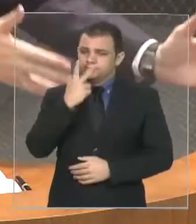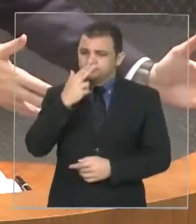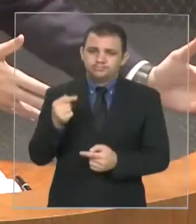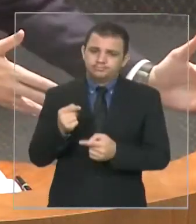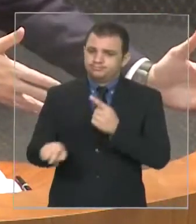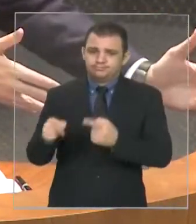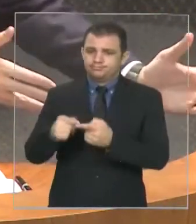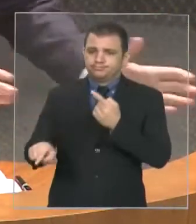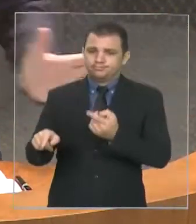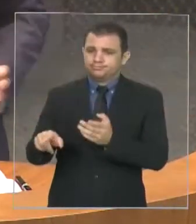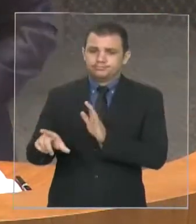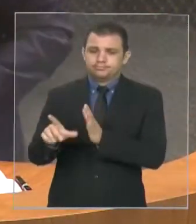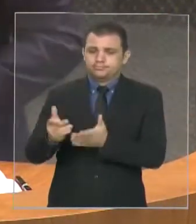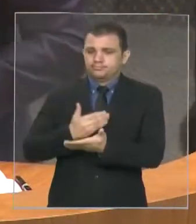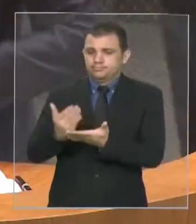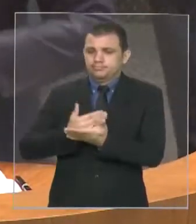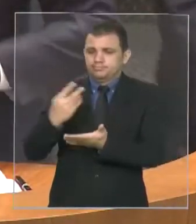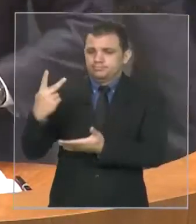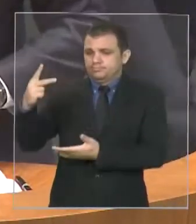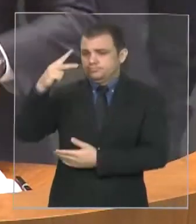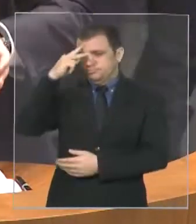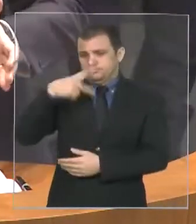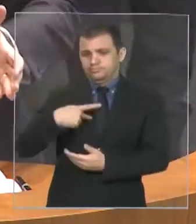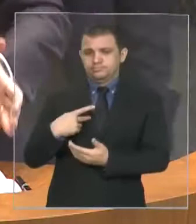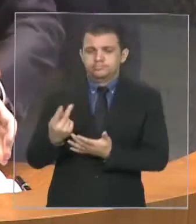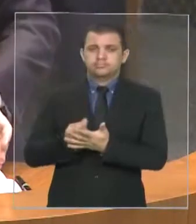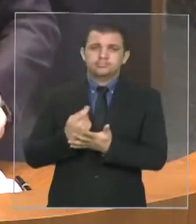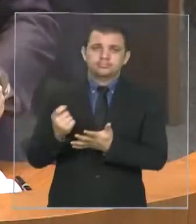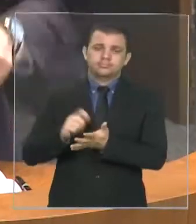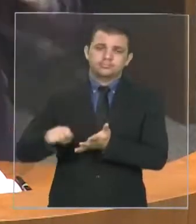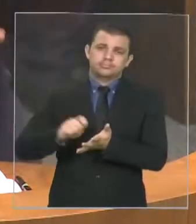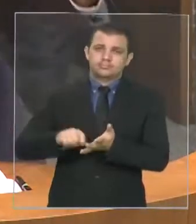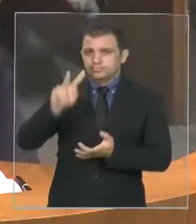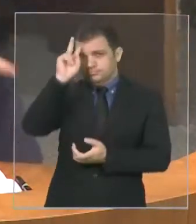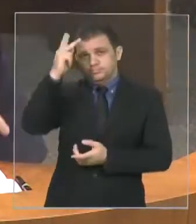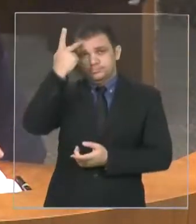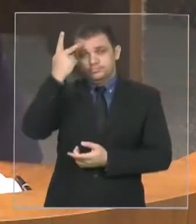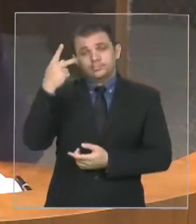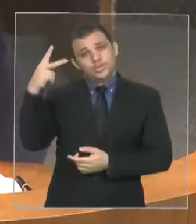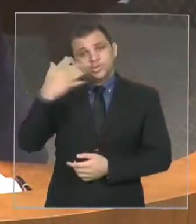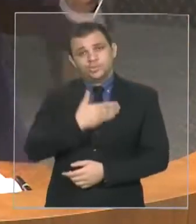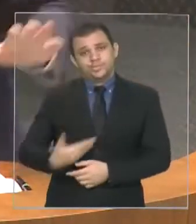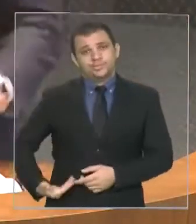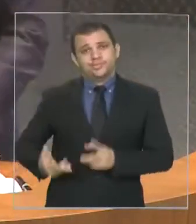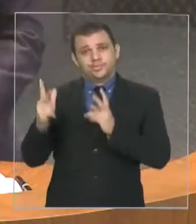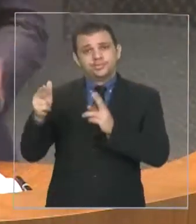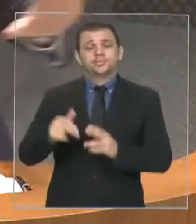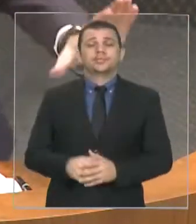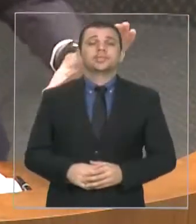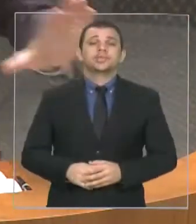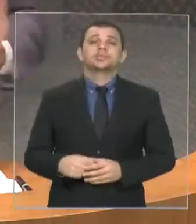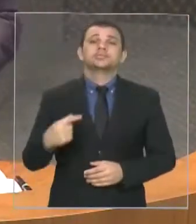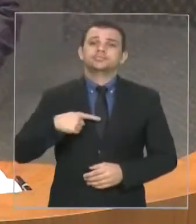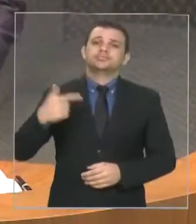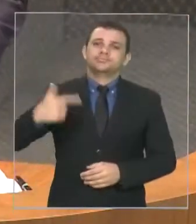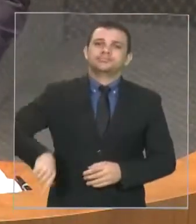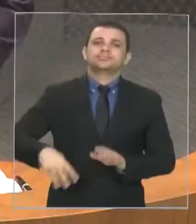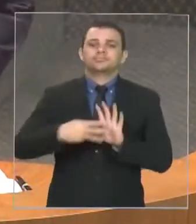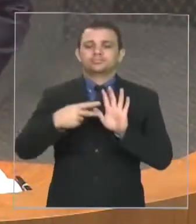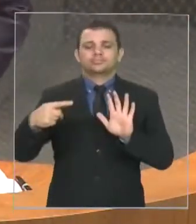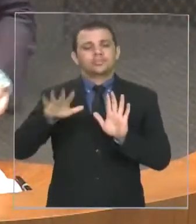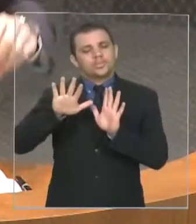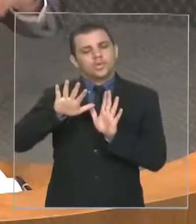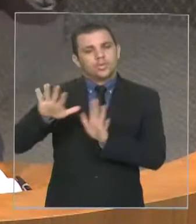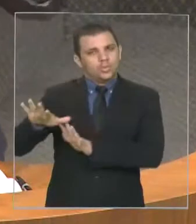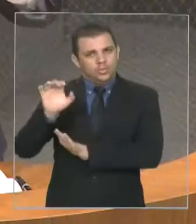seu governo. Então, esta é mais uma das dezenas e dezenas de medidas provisórias que ele edita. Mas tudo bem, não vou entrar nesse